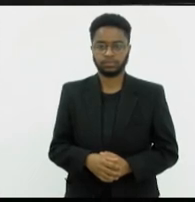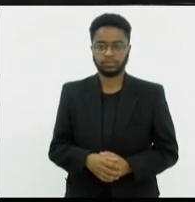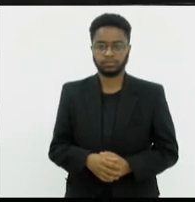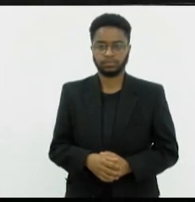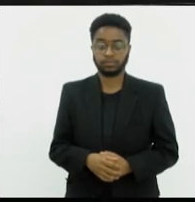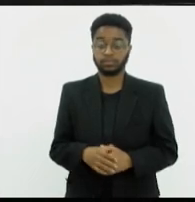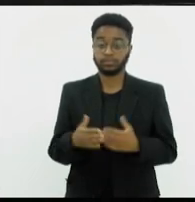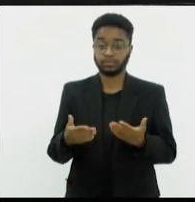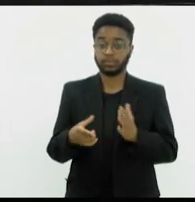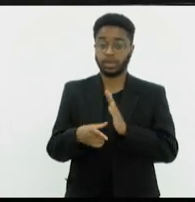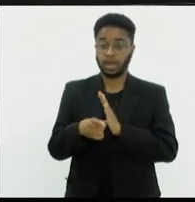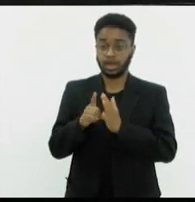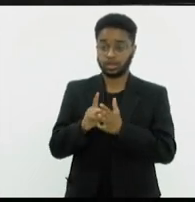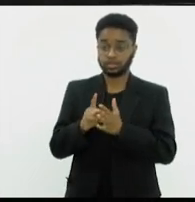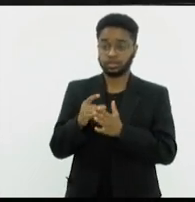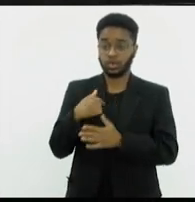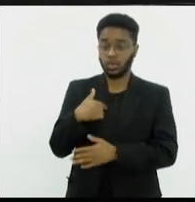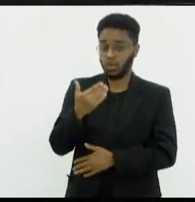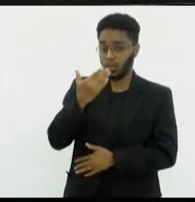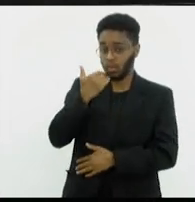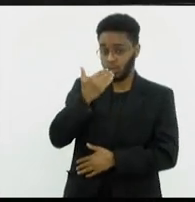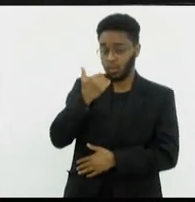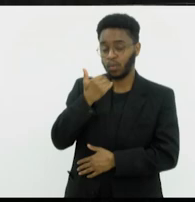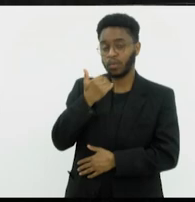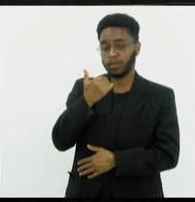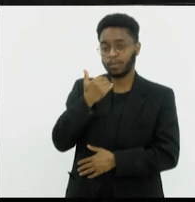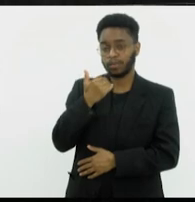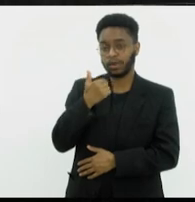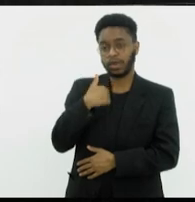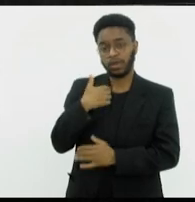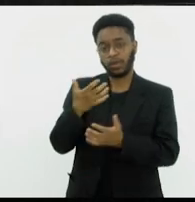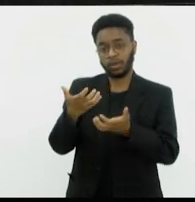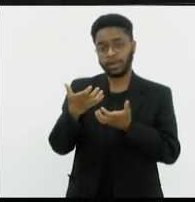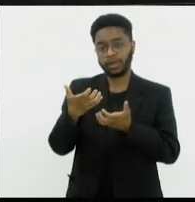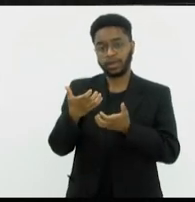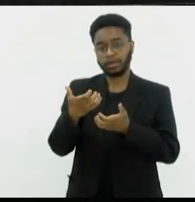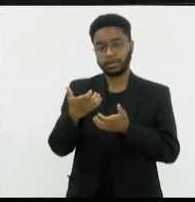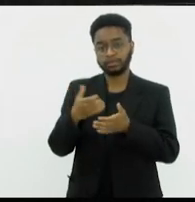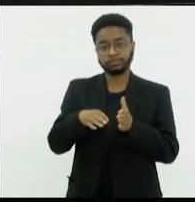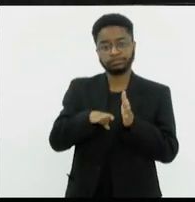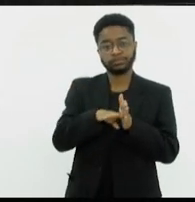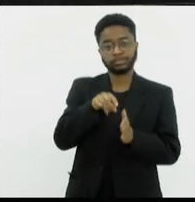de almoçar na minha marmita, quis vir aqui para o plenário,